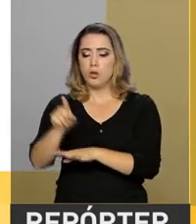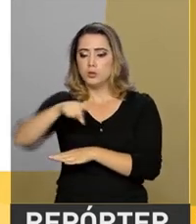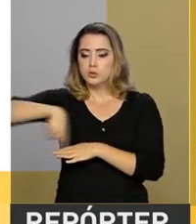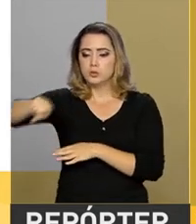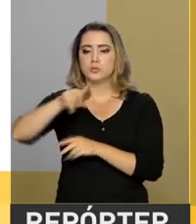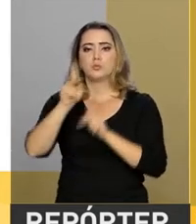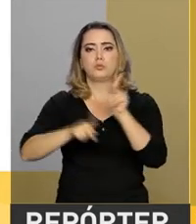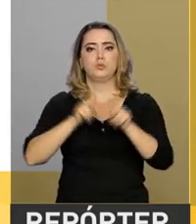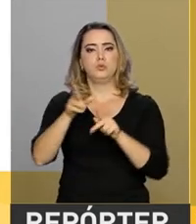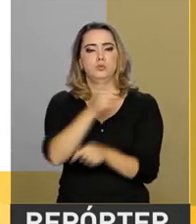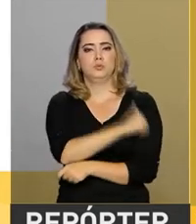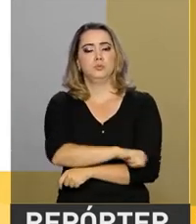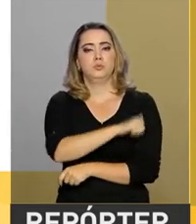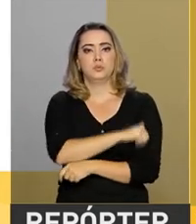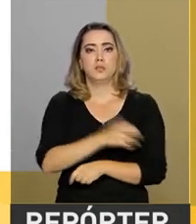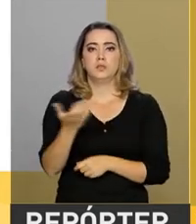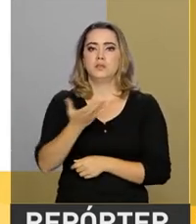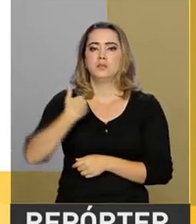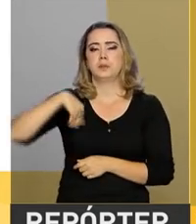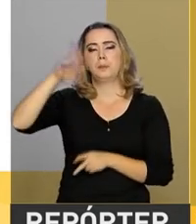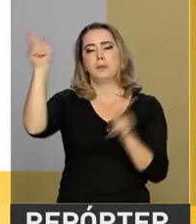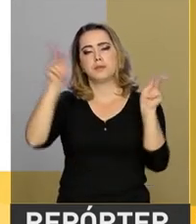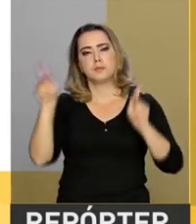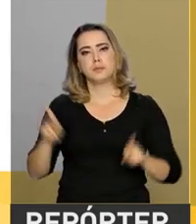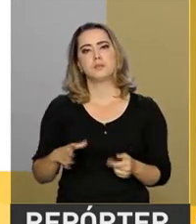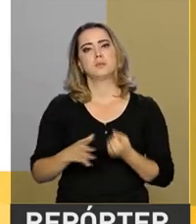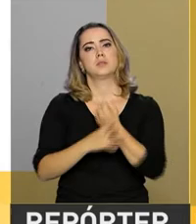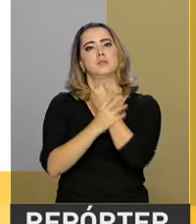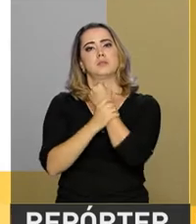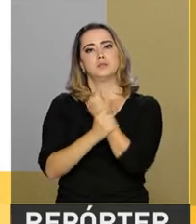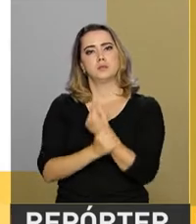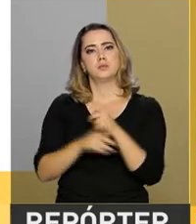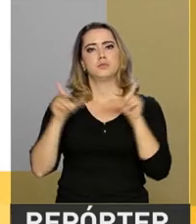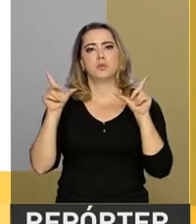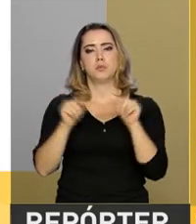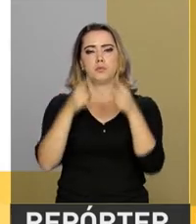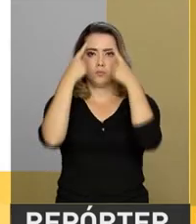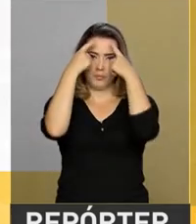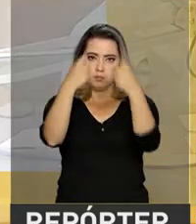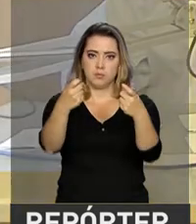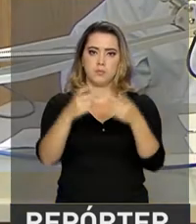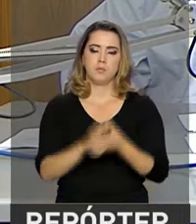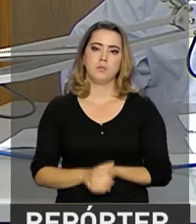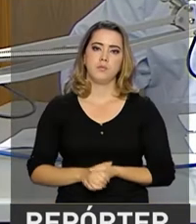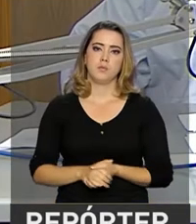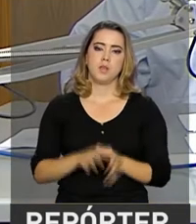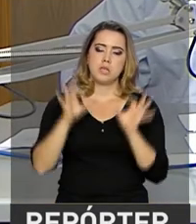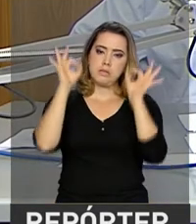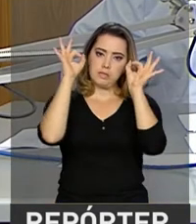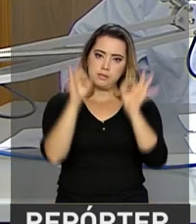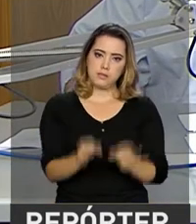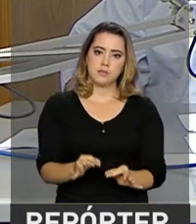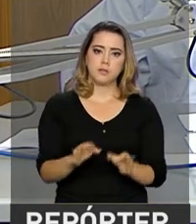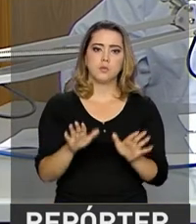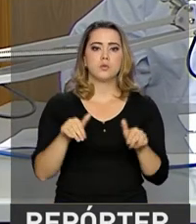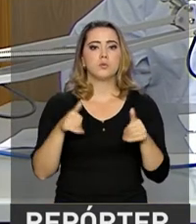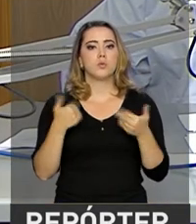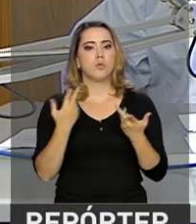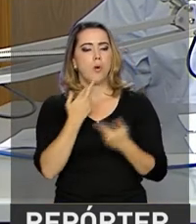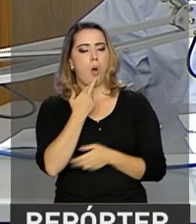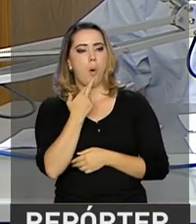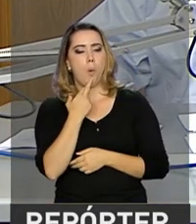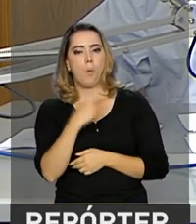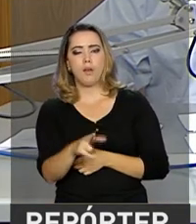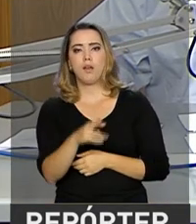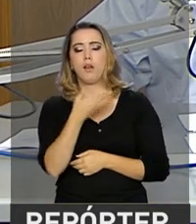a população do Rio de Janeiro, que quer mais paz, segurança e menos violência. Correto, ministro. Qual o recado que o